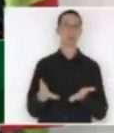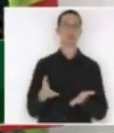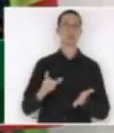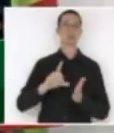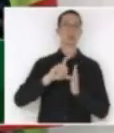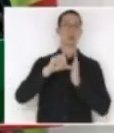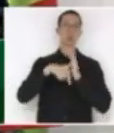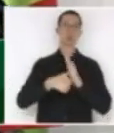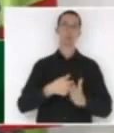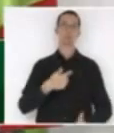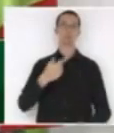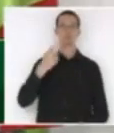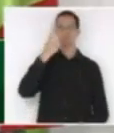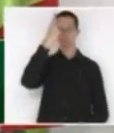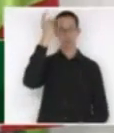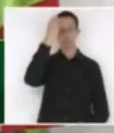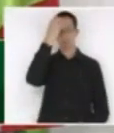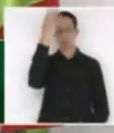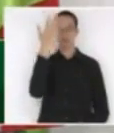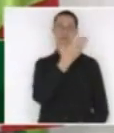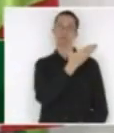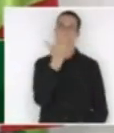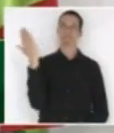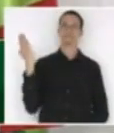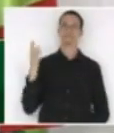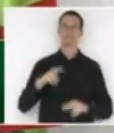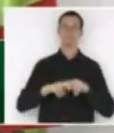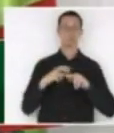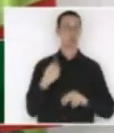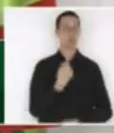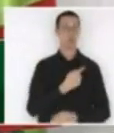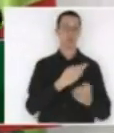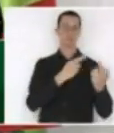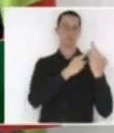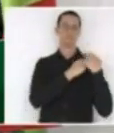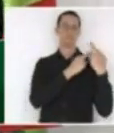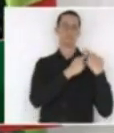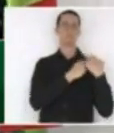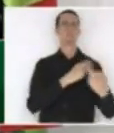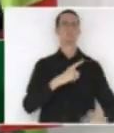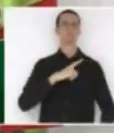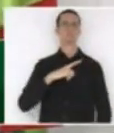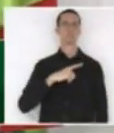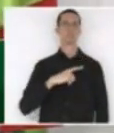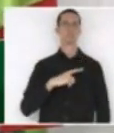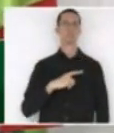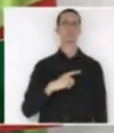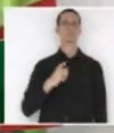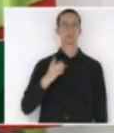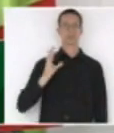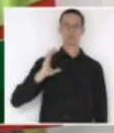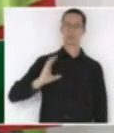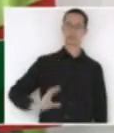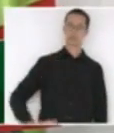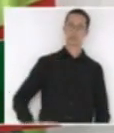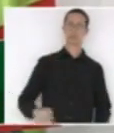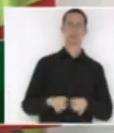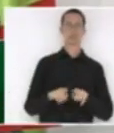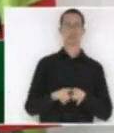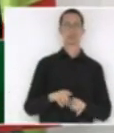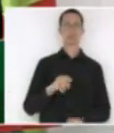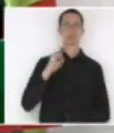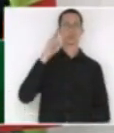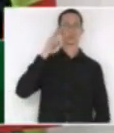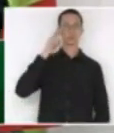nós, deputados, temos essa grande responsabilidade, Manoel Mota, Cleito Salvaro, o Ricardo Guidi, que aqui também estava, de levar esse